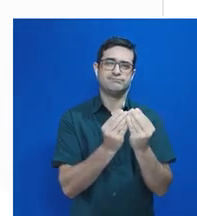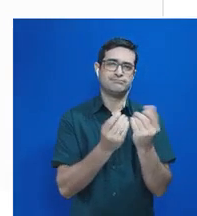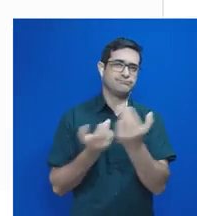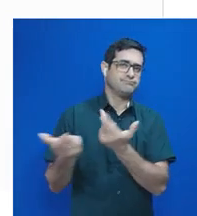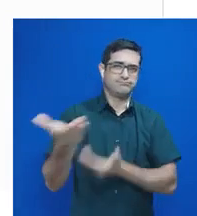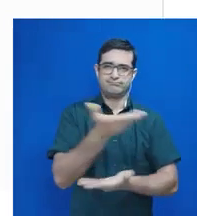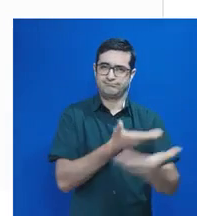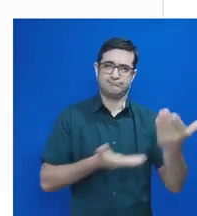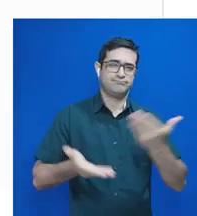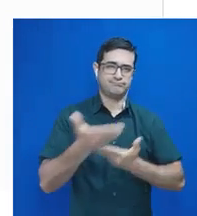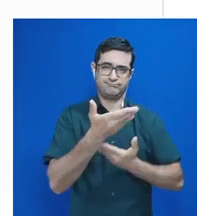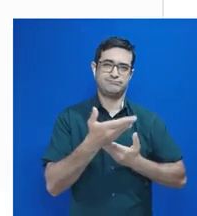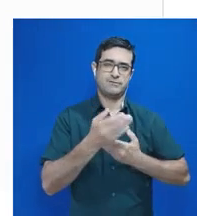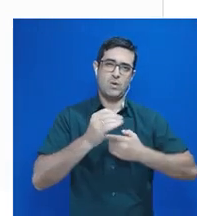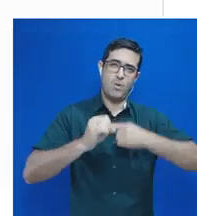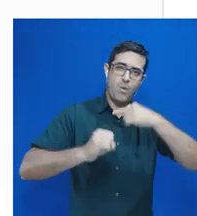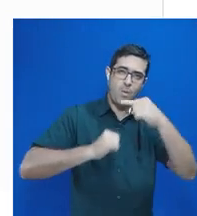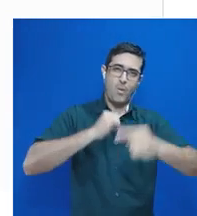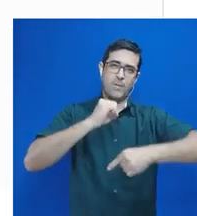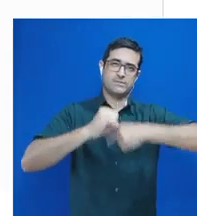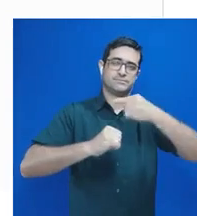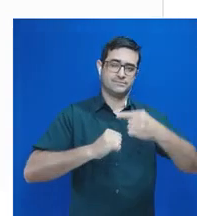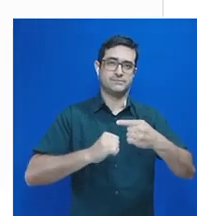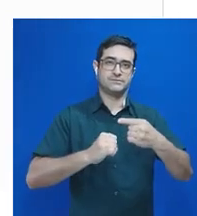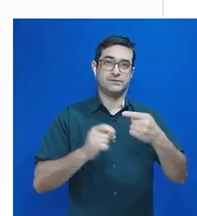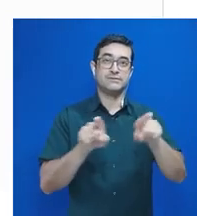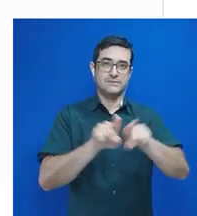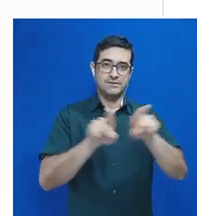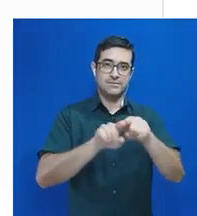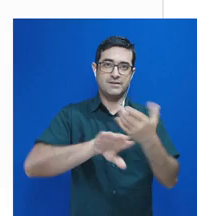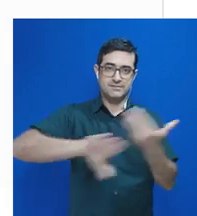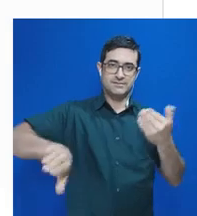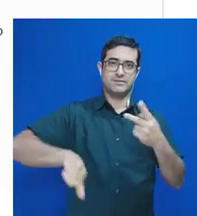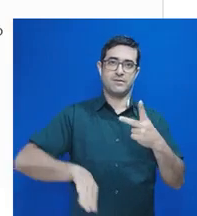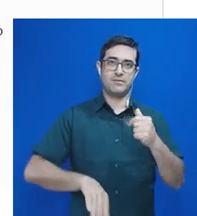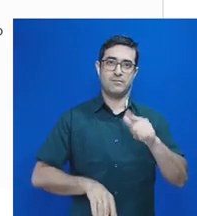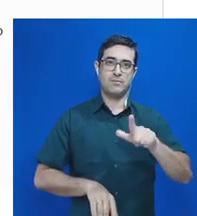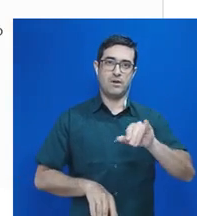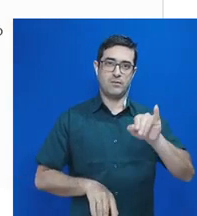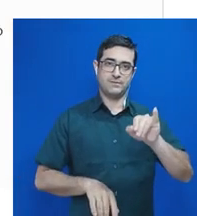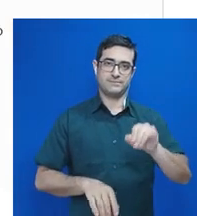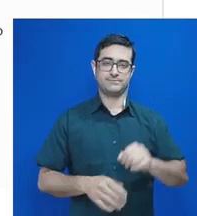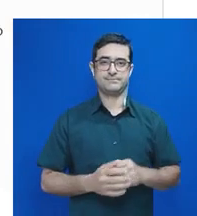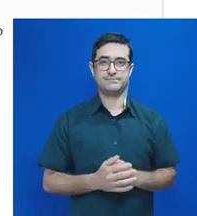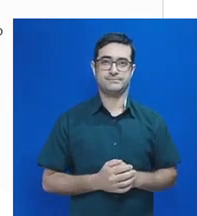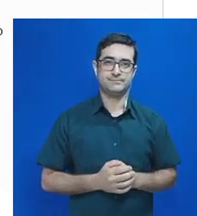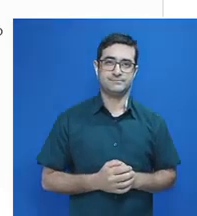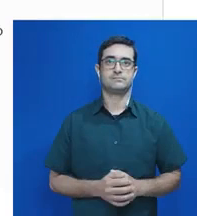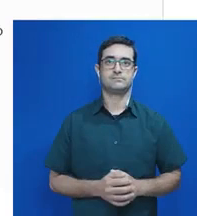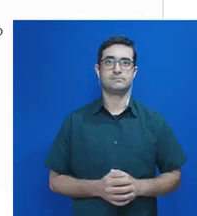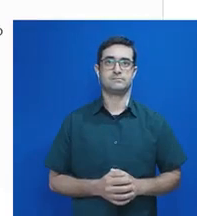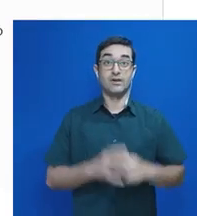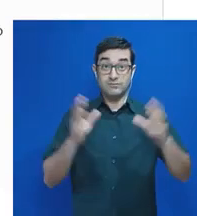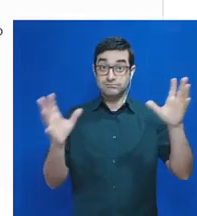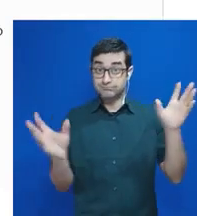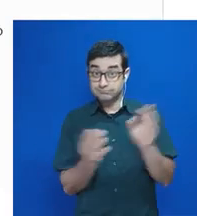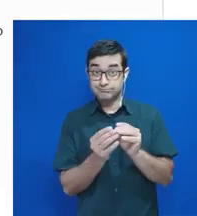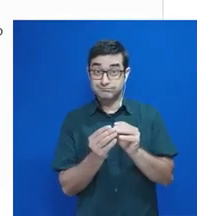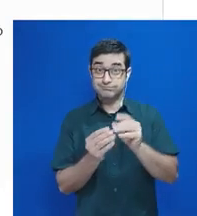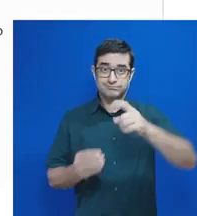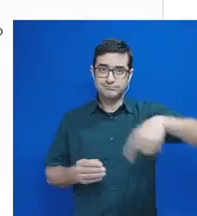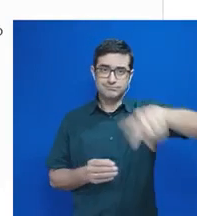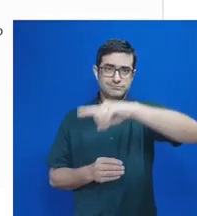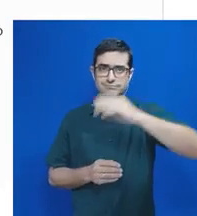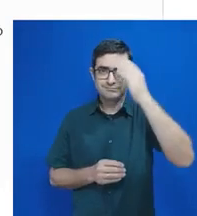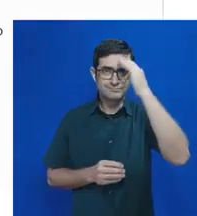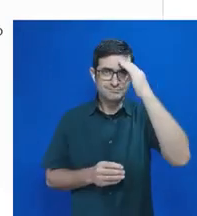a energia e interação dos orbitais e o princípio de exclusão de Pauli. Bom, vamos resumir então tudo que a